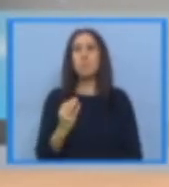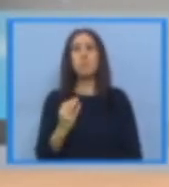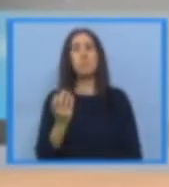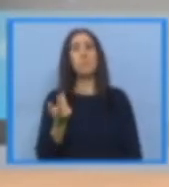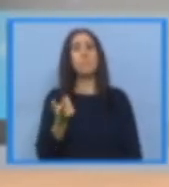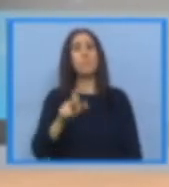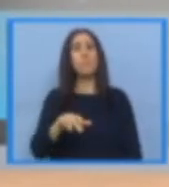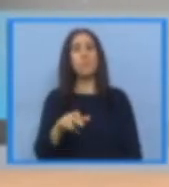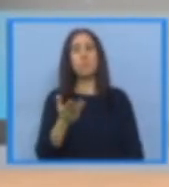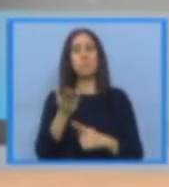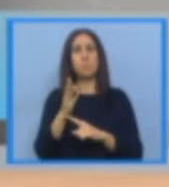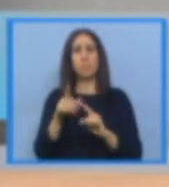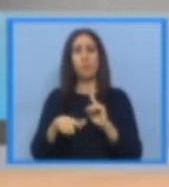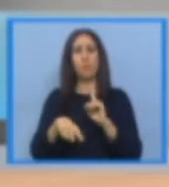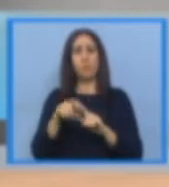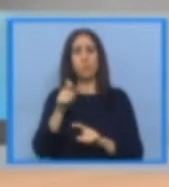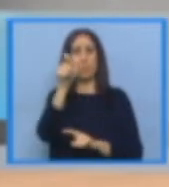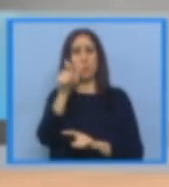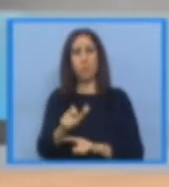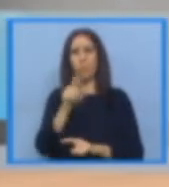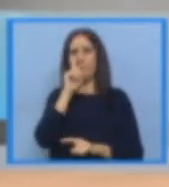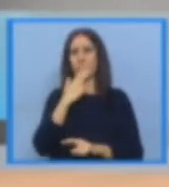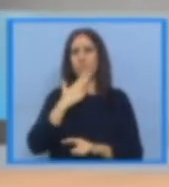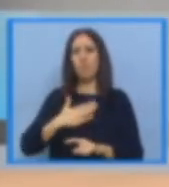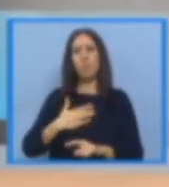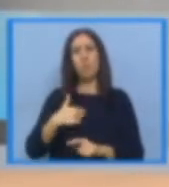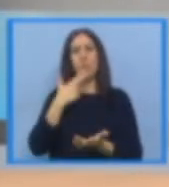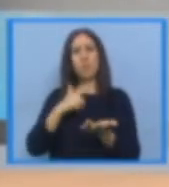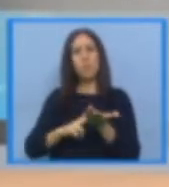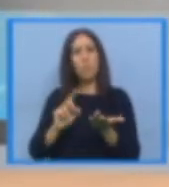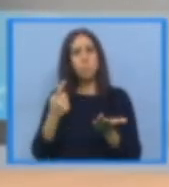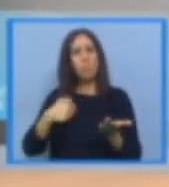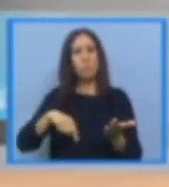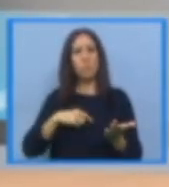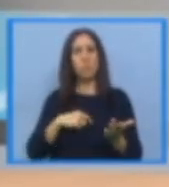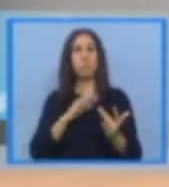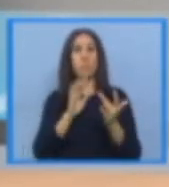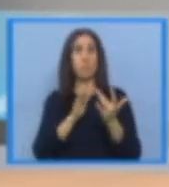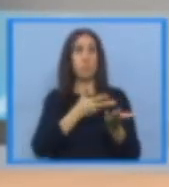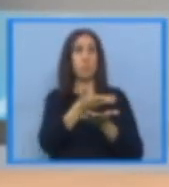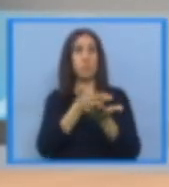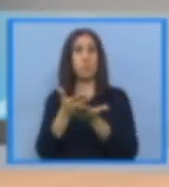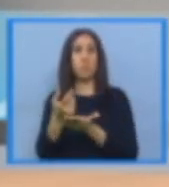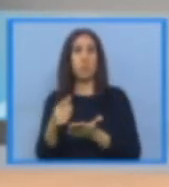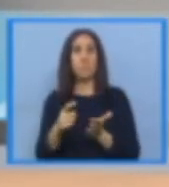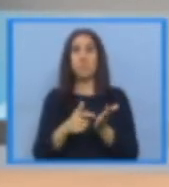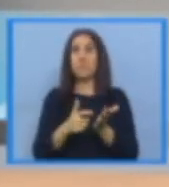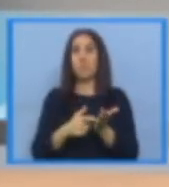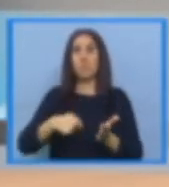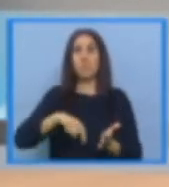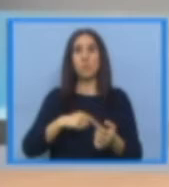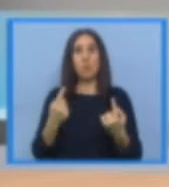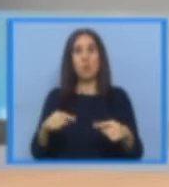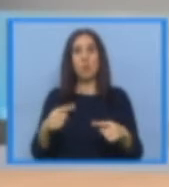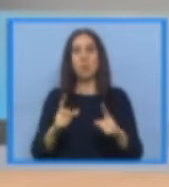vêm-nos lembrar que também poderia ser a nossa realidade, vêm-nos pôr em contacto com esta necessidade que nós temos